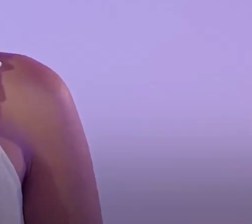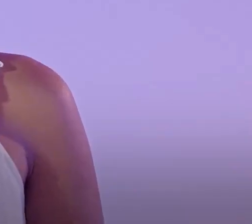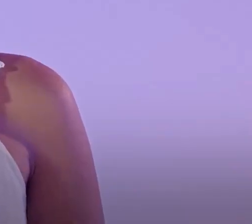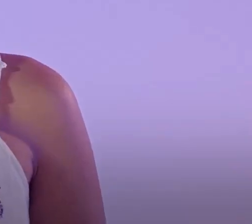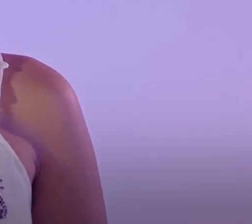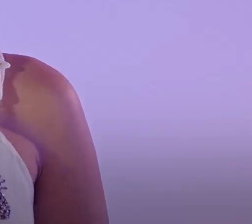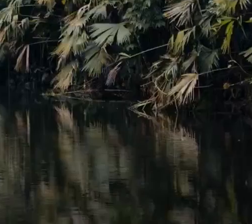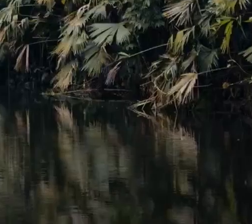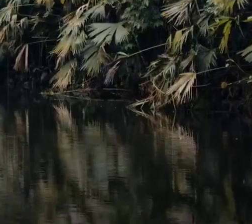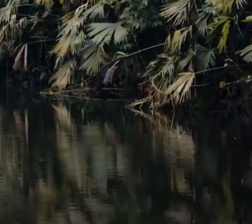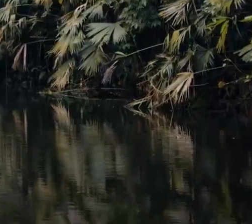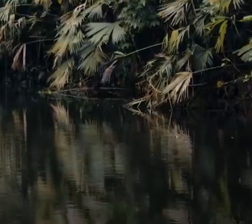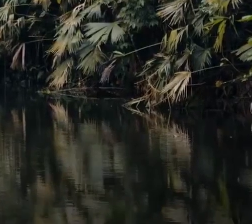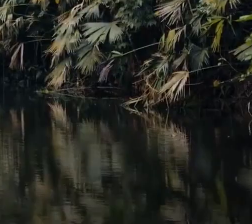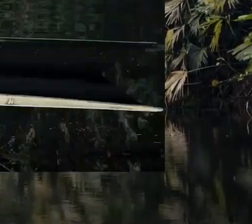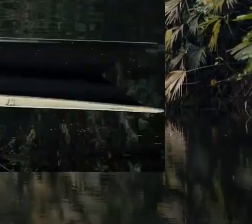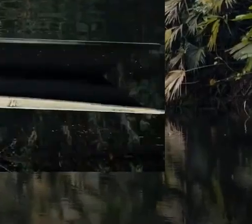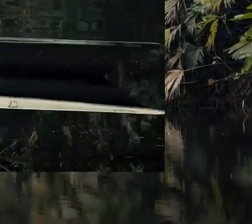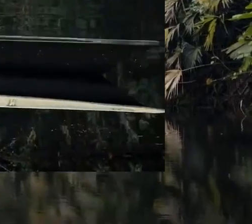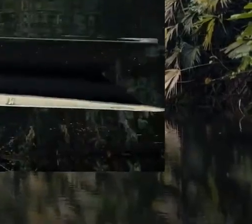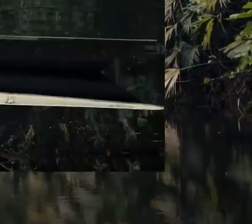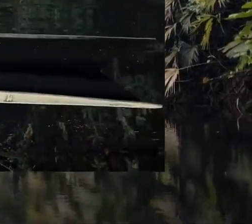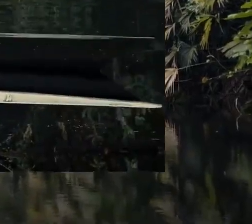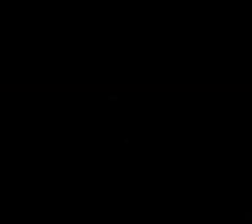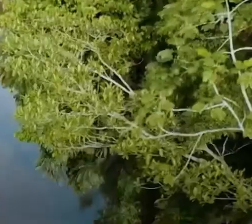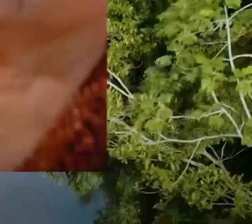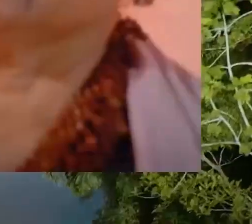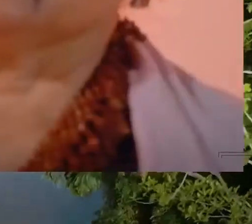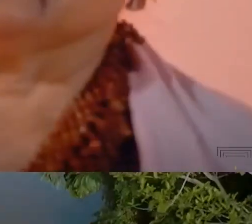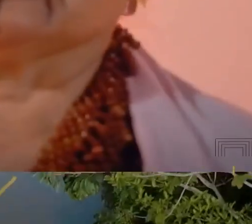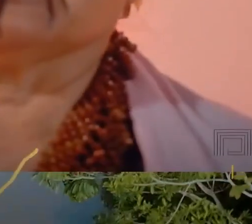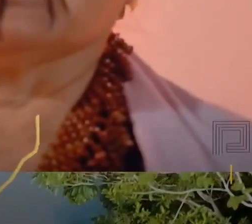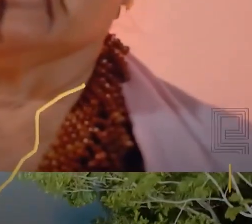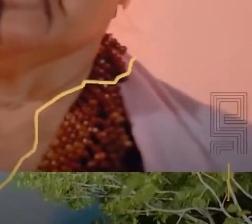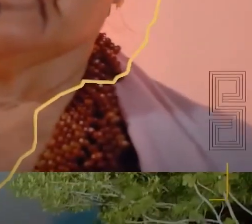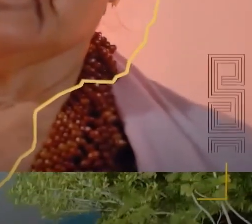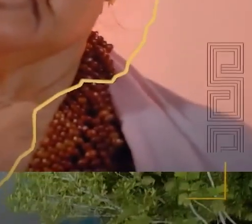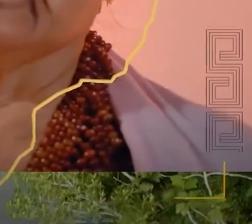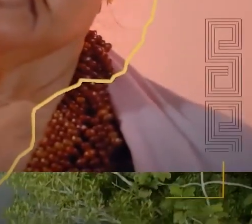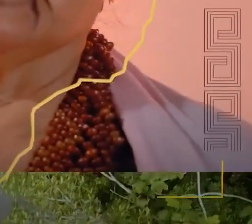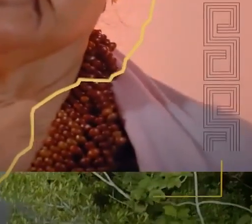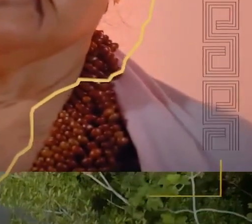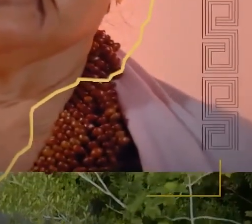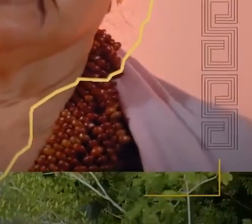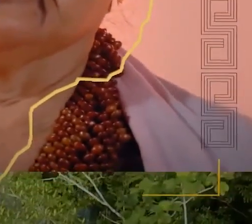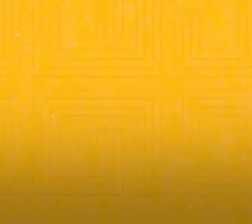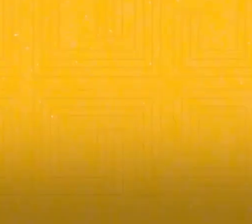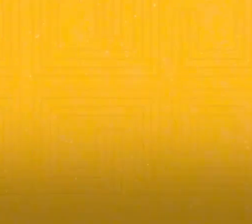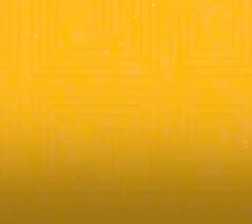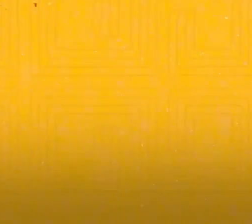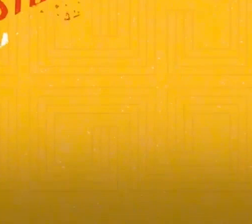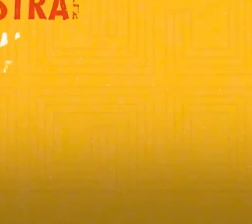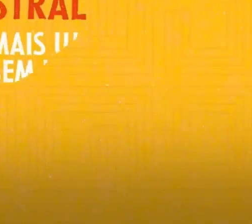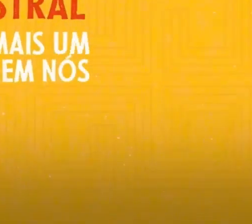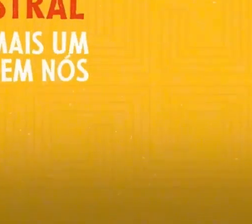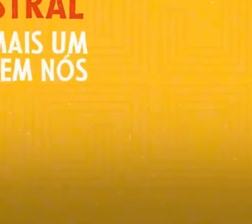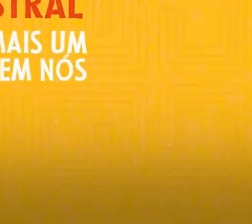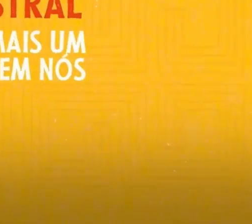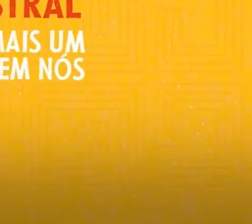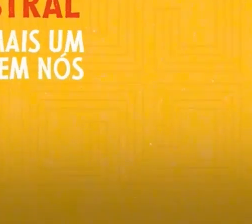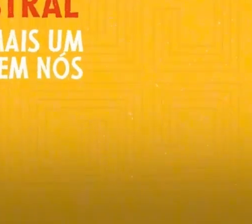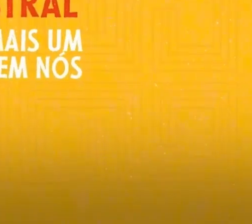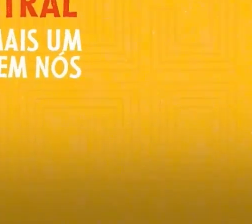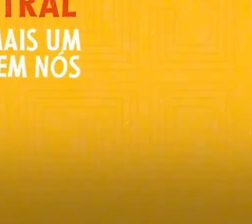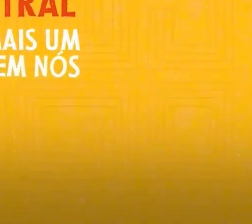bradam. Terra indígena, futuro ancestral, nunca mais um Brasil sem nós. Ministério dos